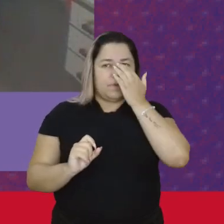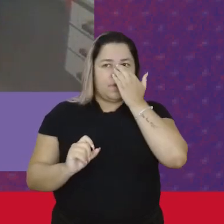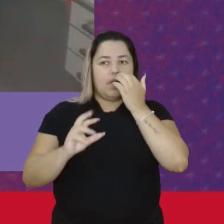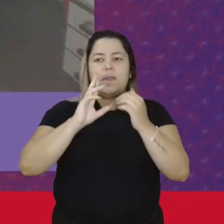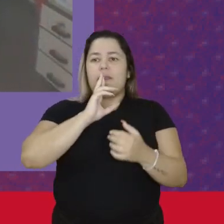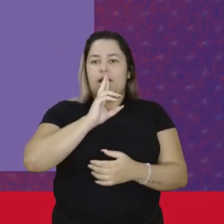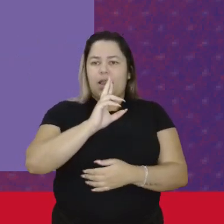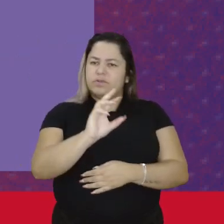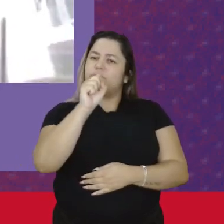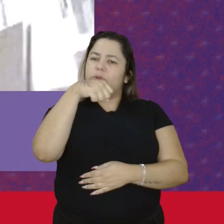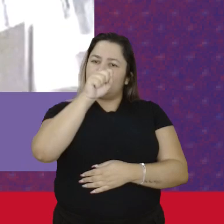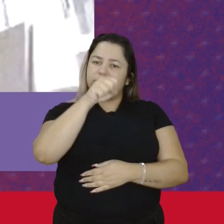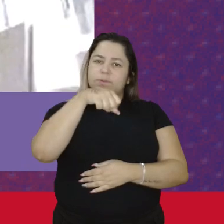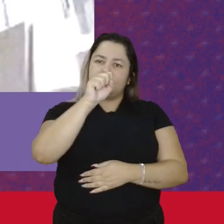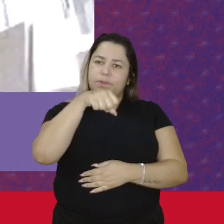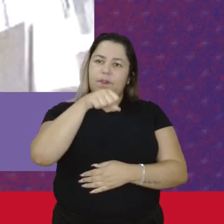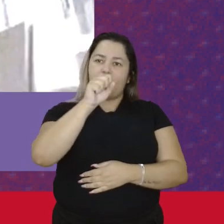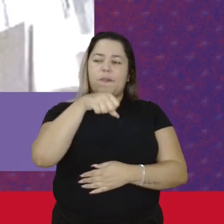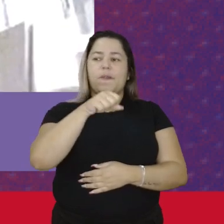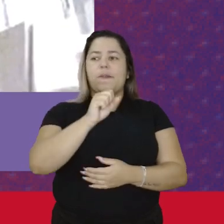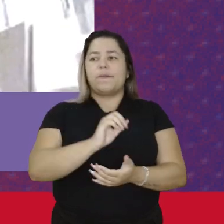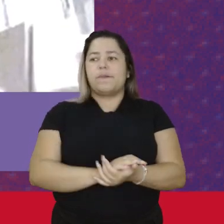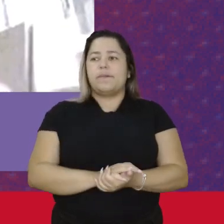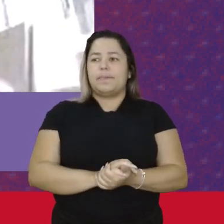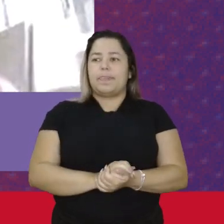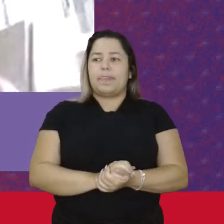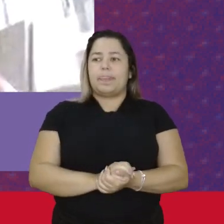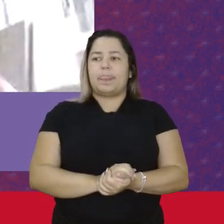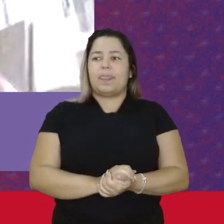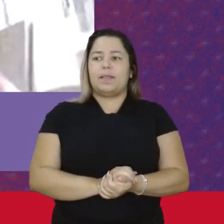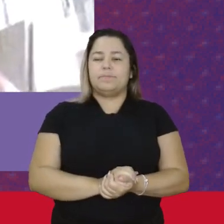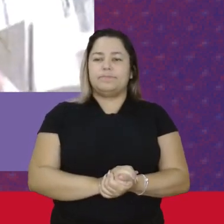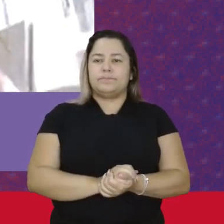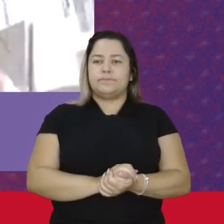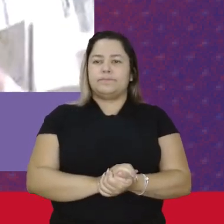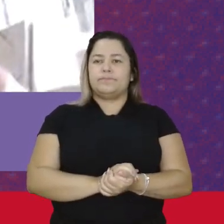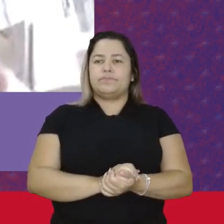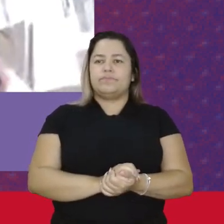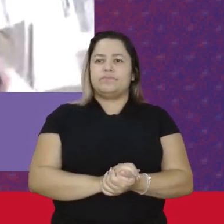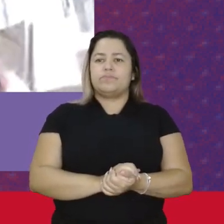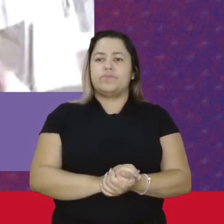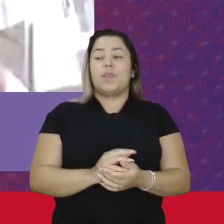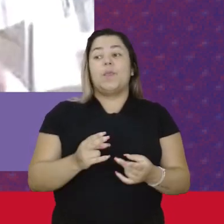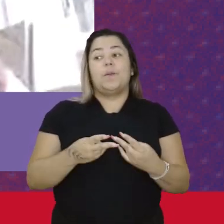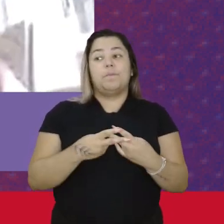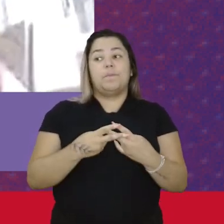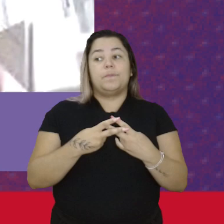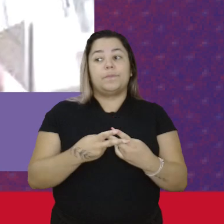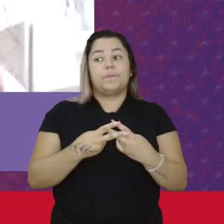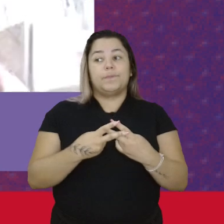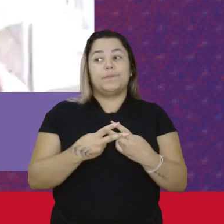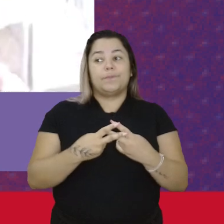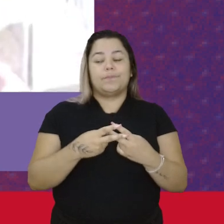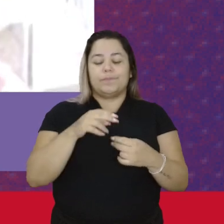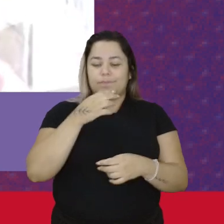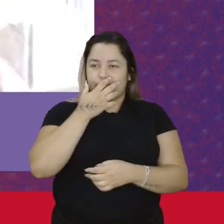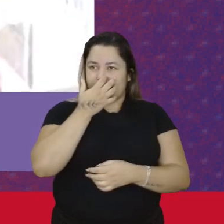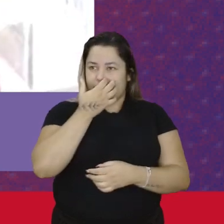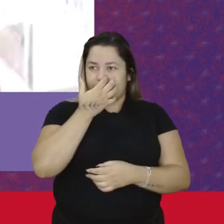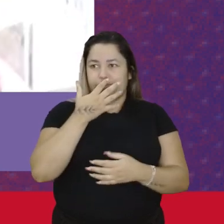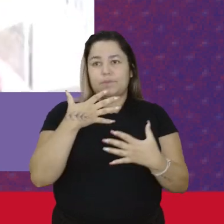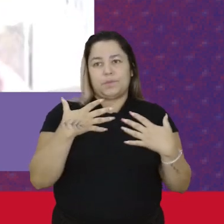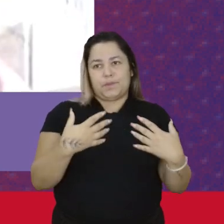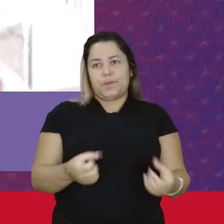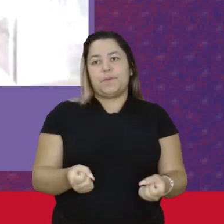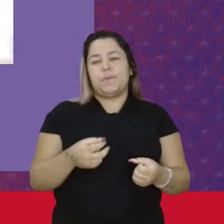Respondeu sim, respondeu, Deixa eu... na verdade. Totalmente. Posso comentar uma coisa? Deve. Vamos lá, Vera.